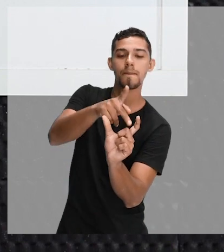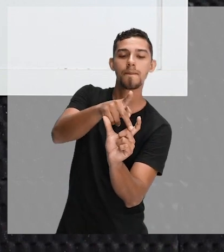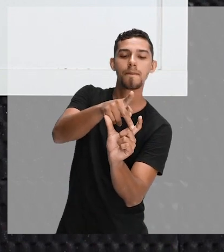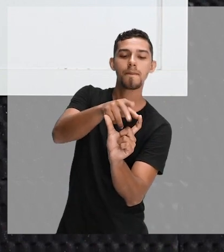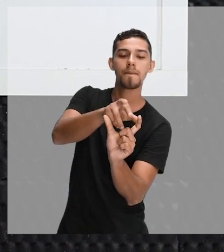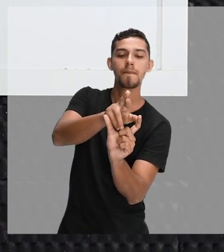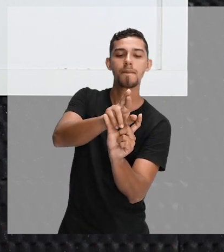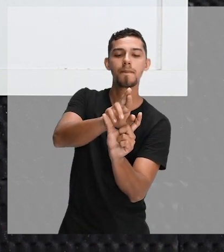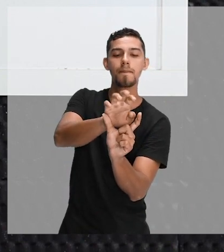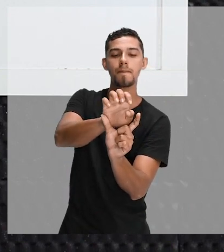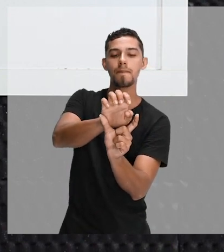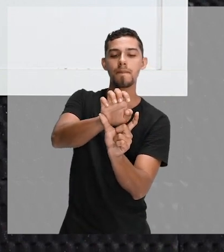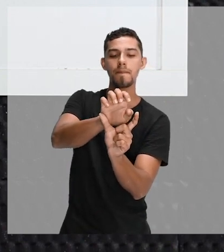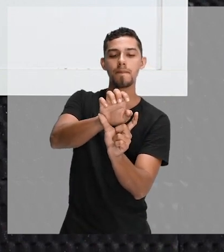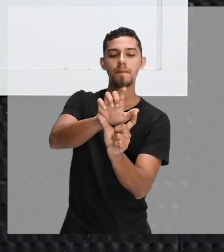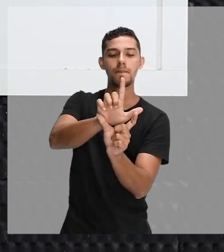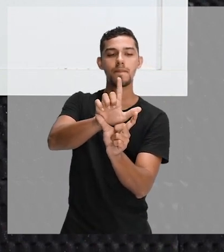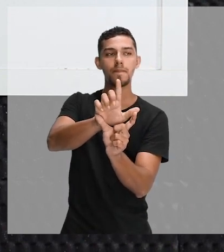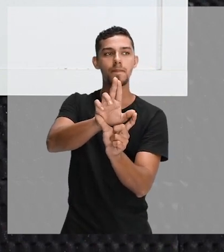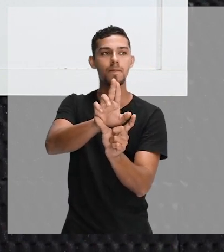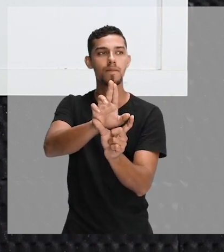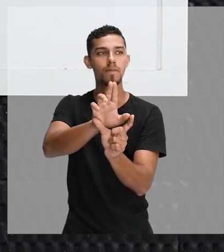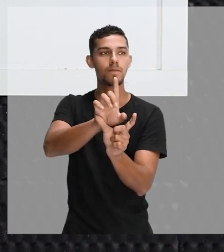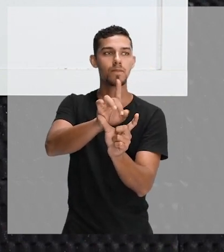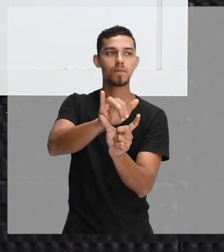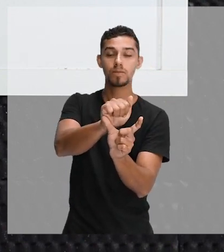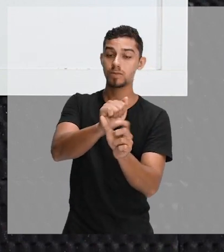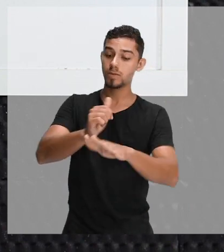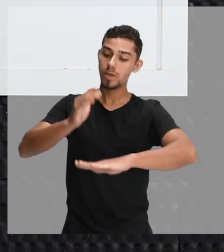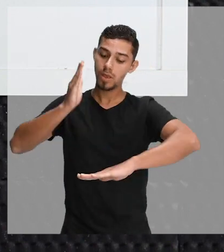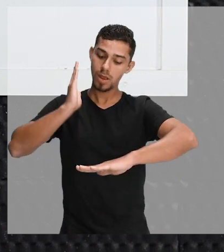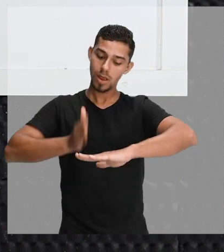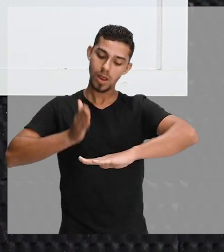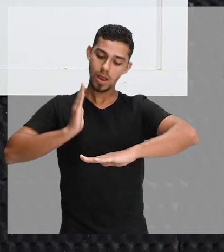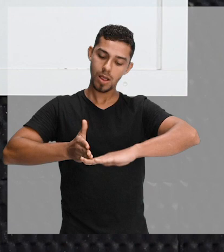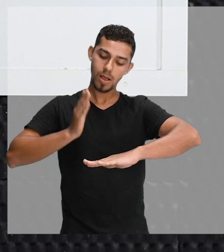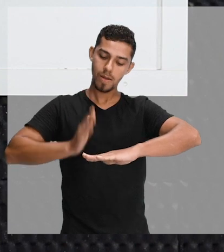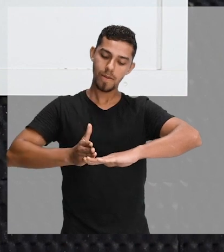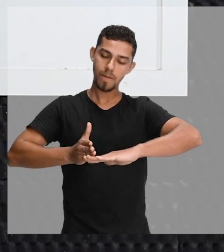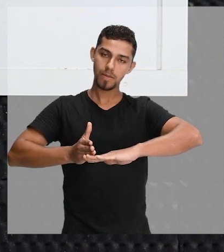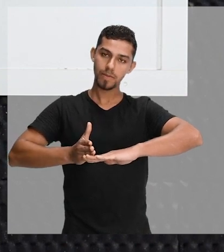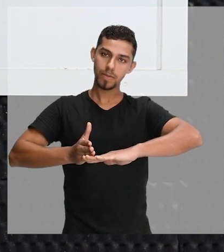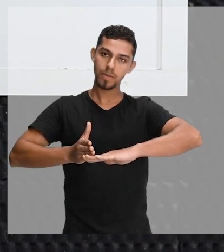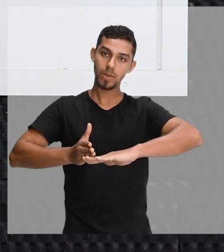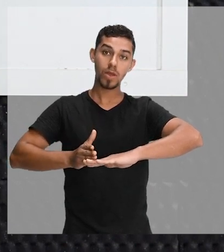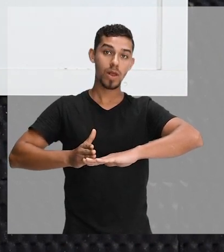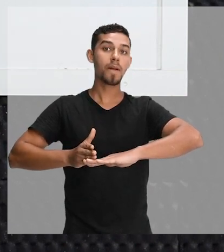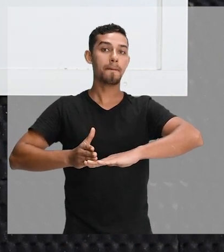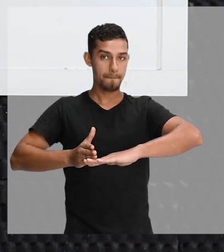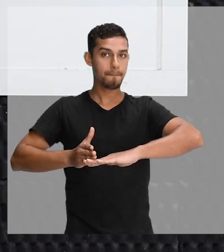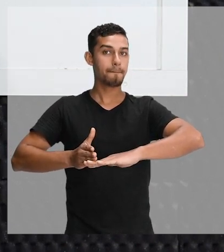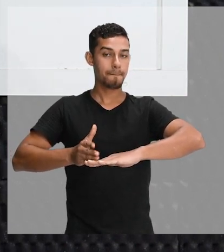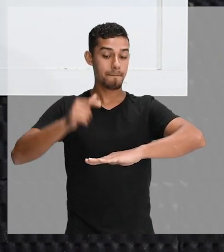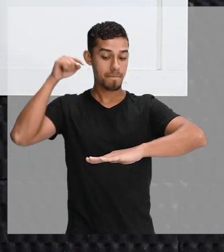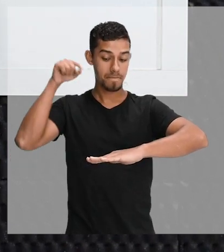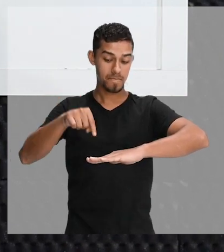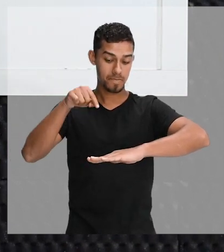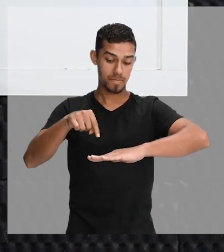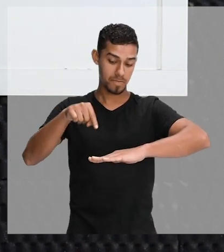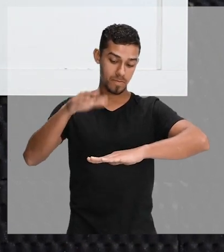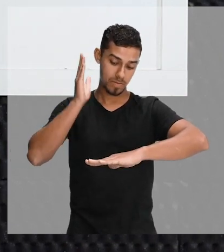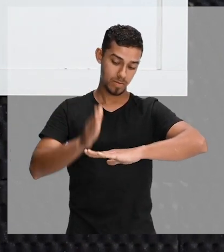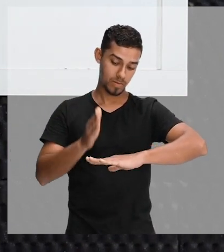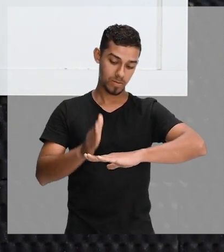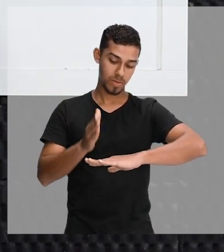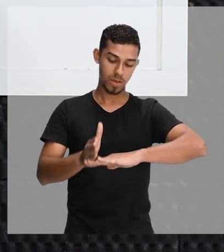moderna. Aqui, ó, o cientificismo da modernidade. É aqui que nós vamos ver o